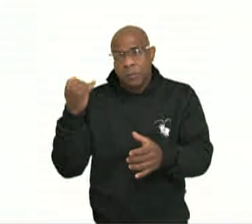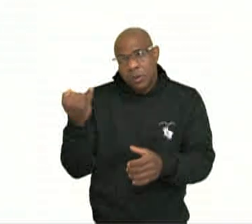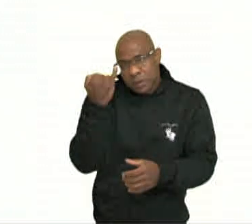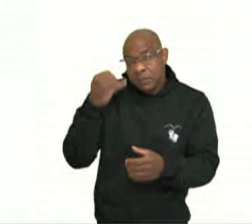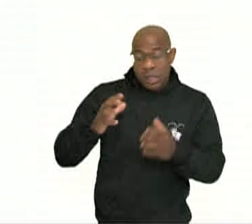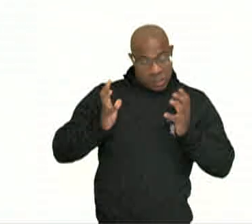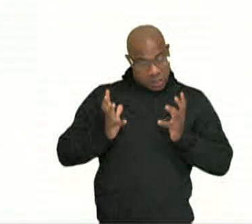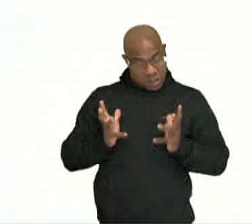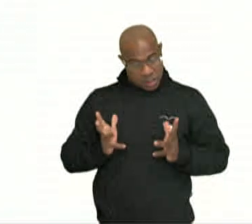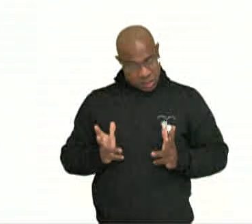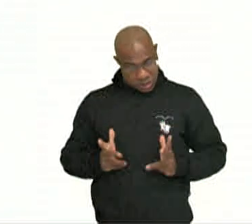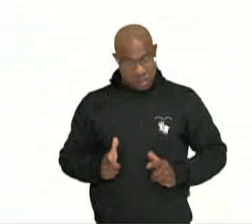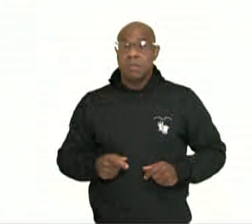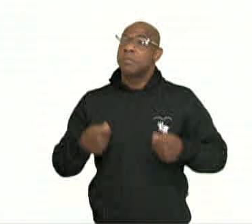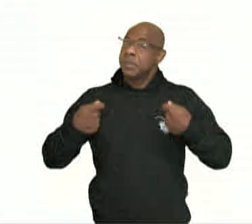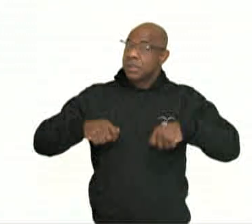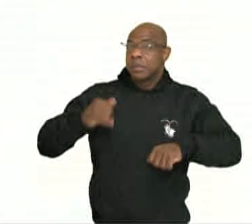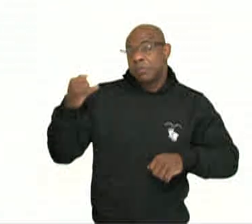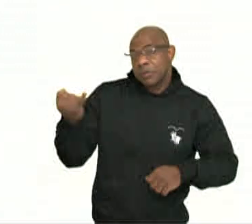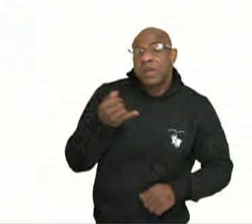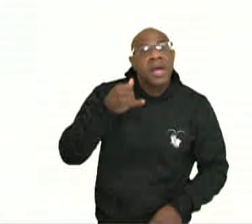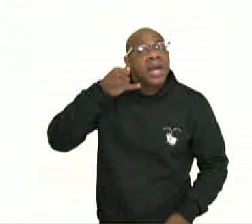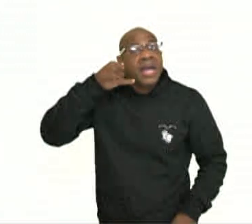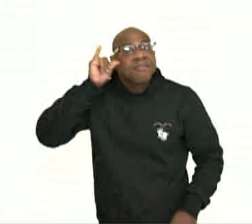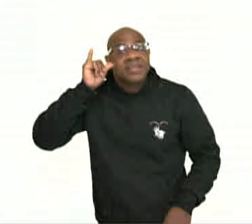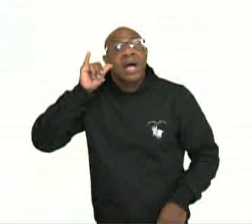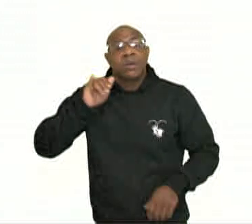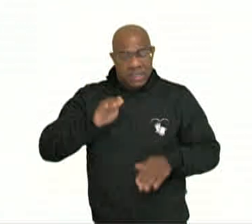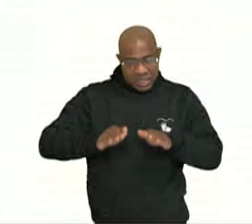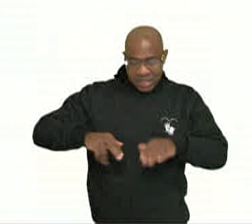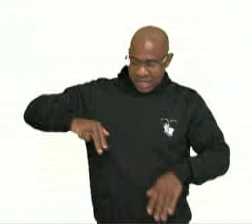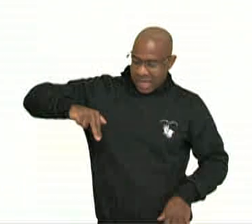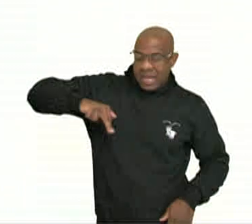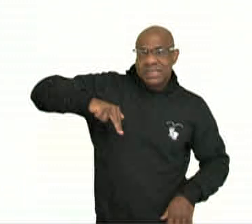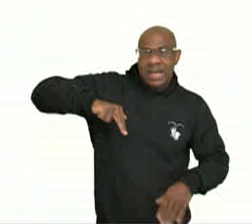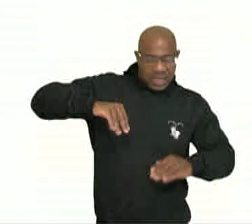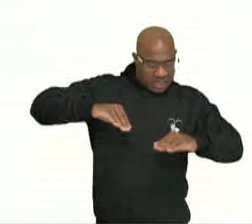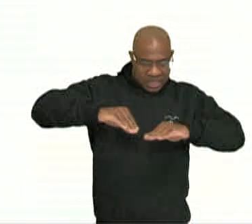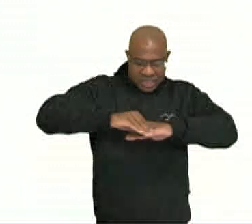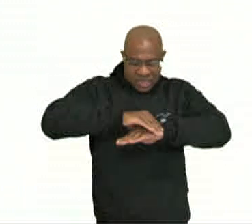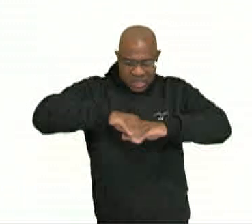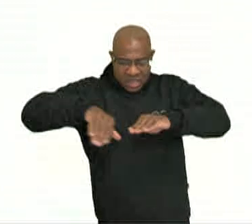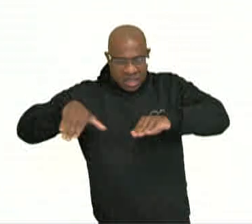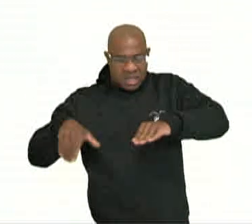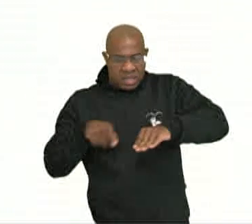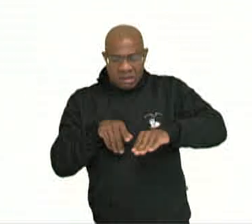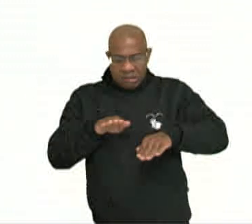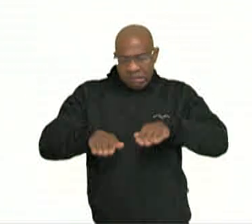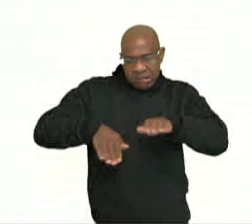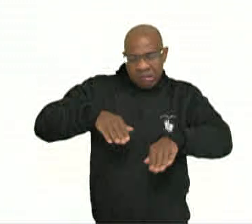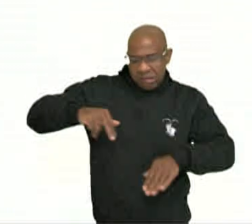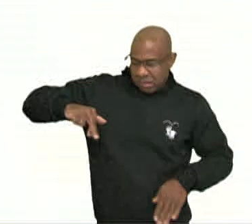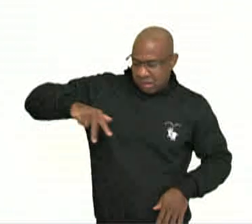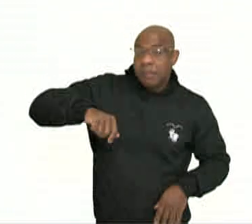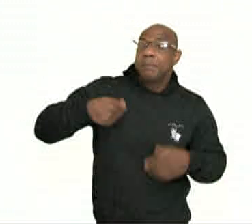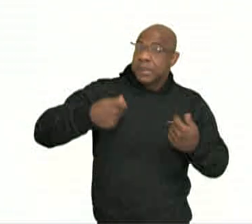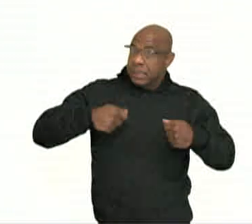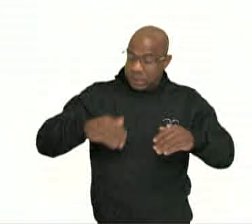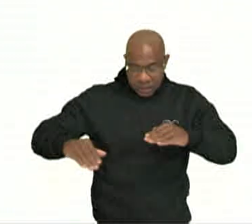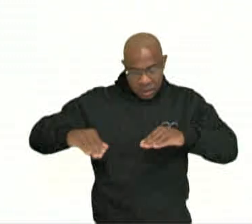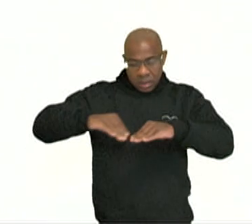de higiene e evitar andar descalço. Então, essas são algumas medidas de prevenção